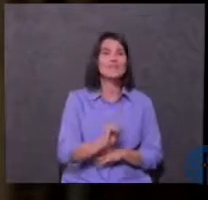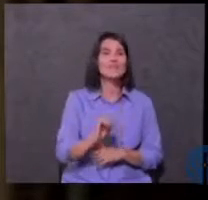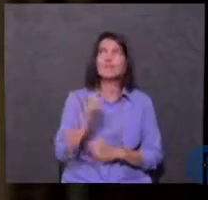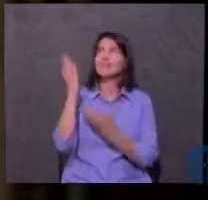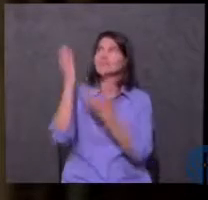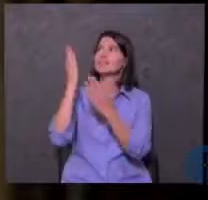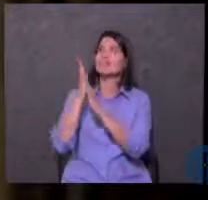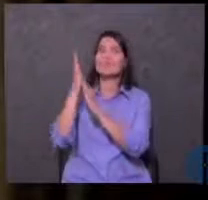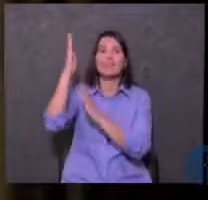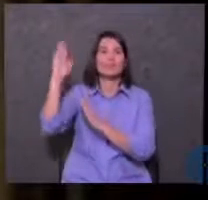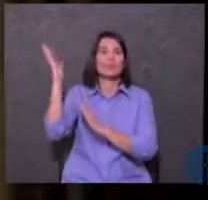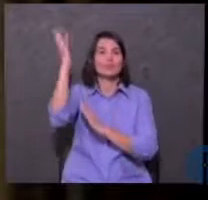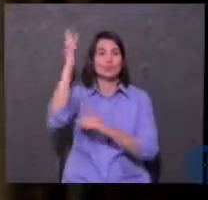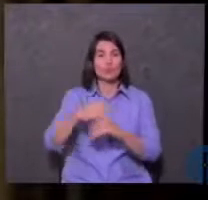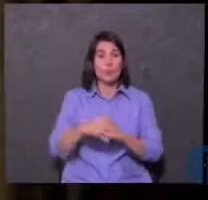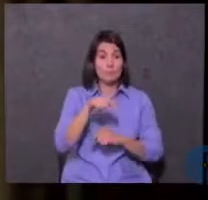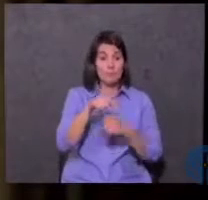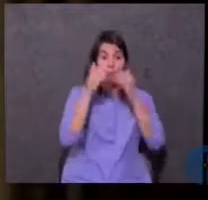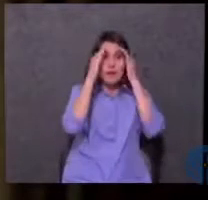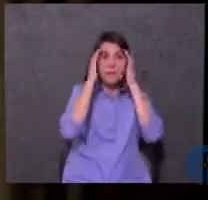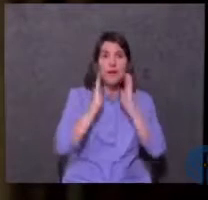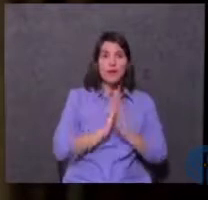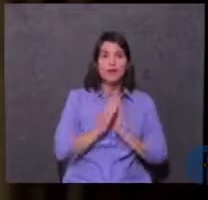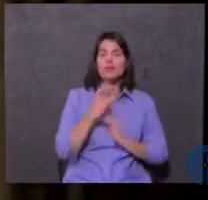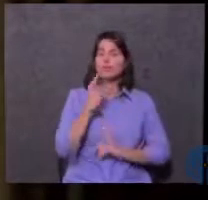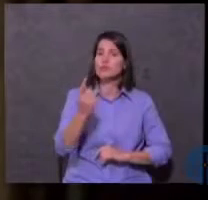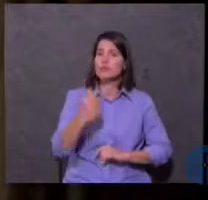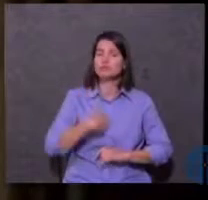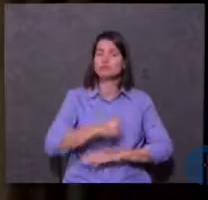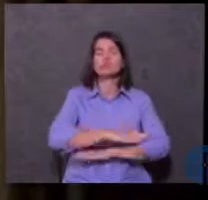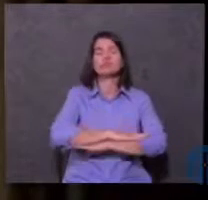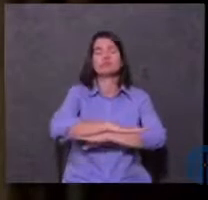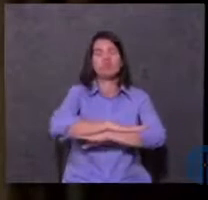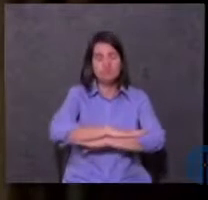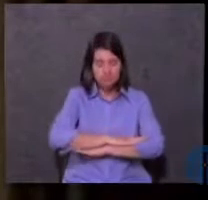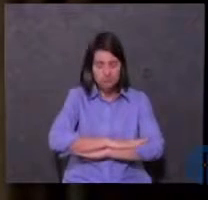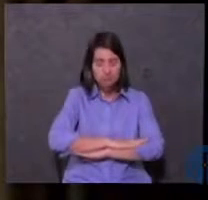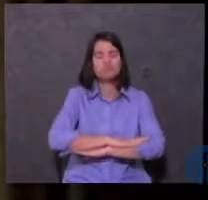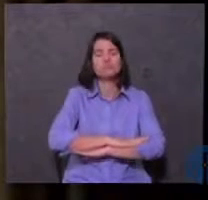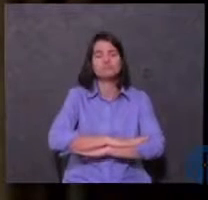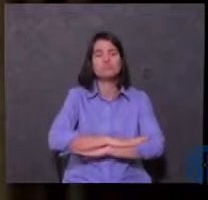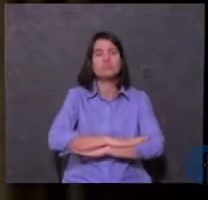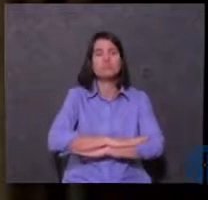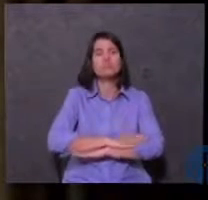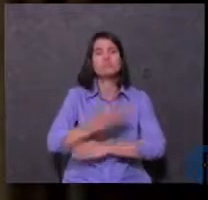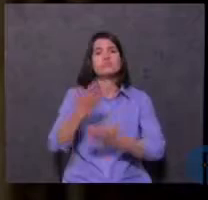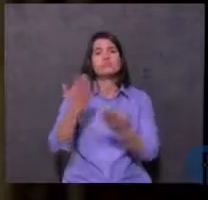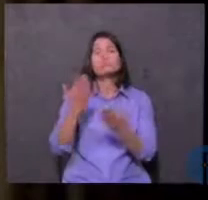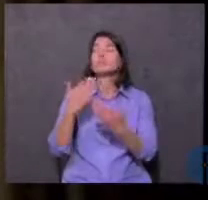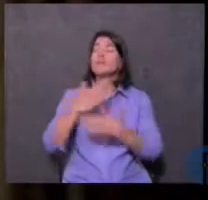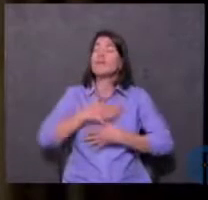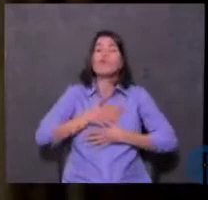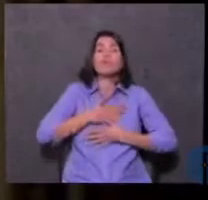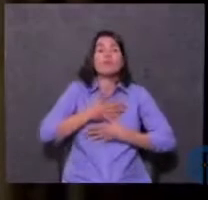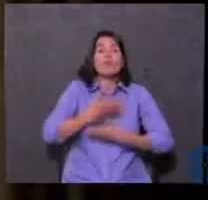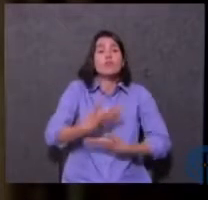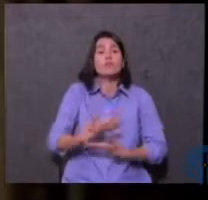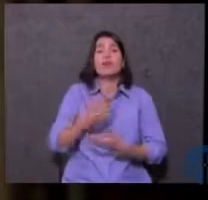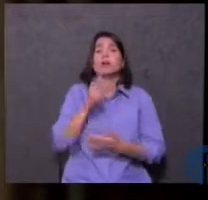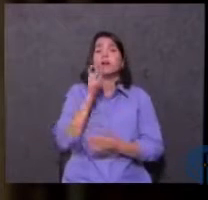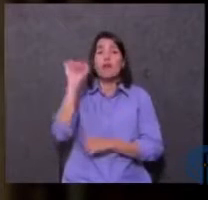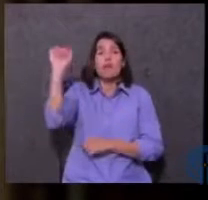então: Eis a serva do Senhor, faça-se em mim segundo a tua